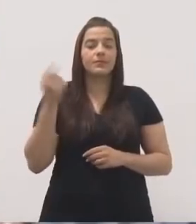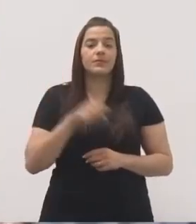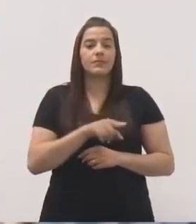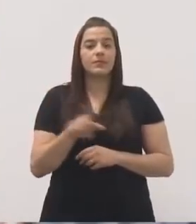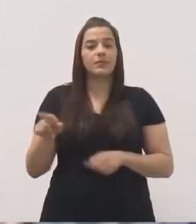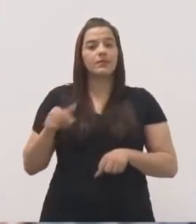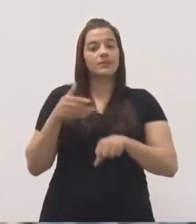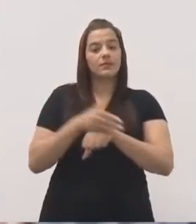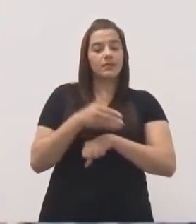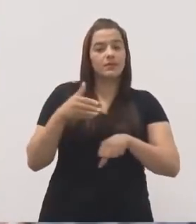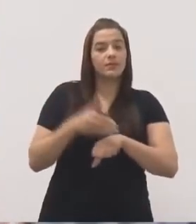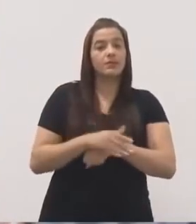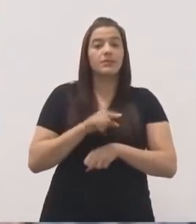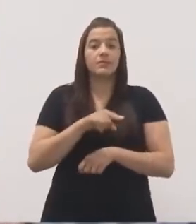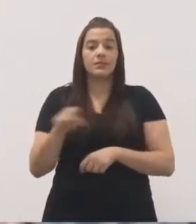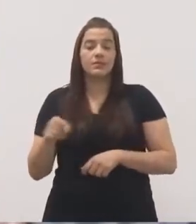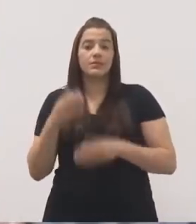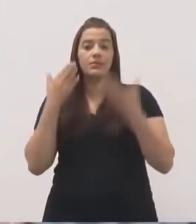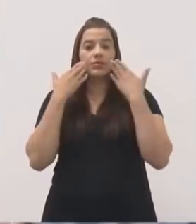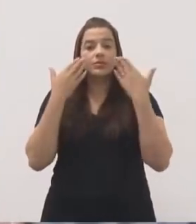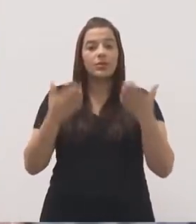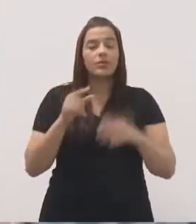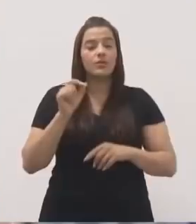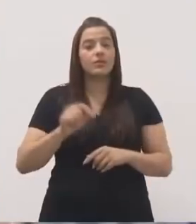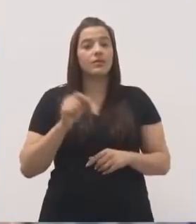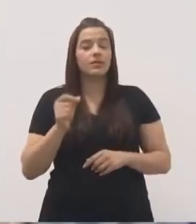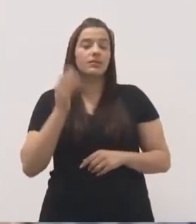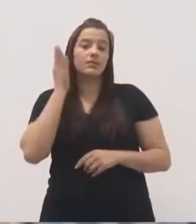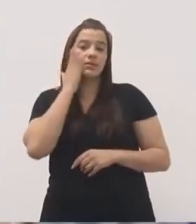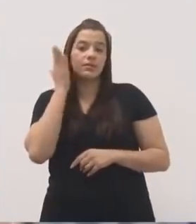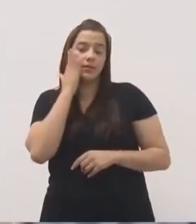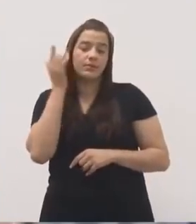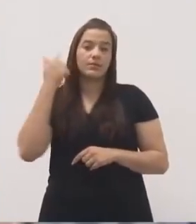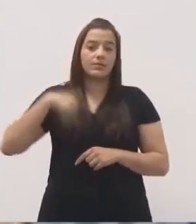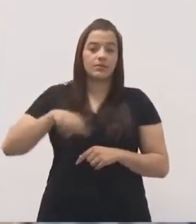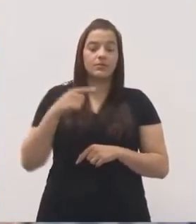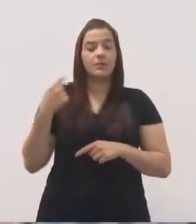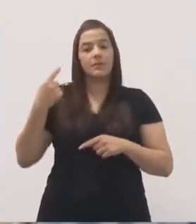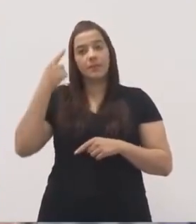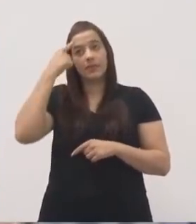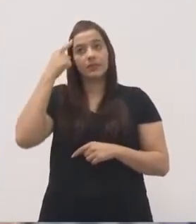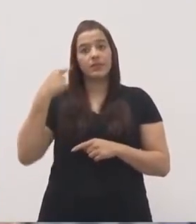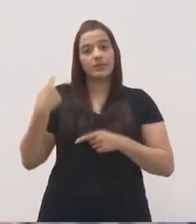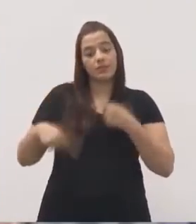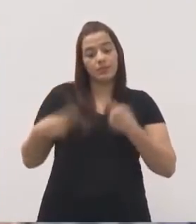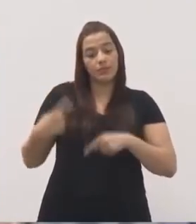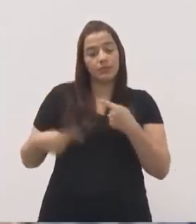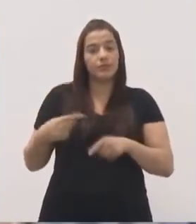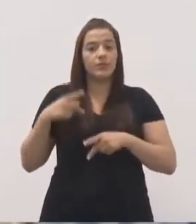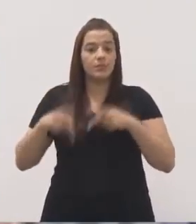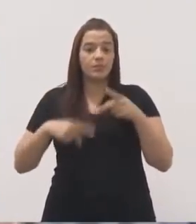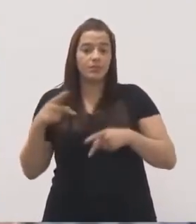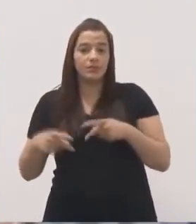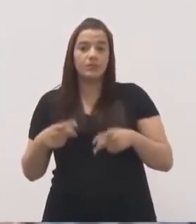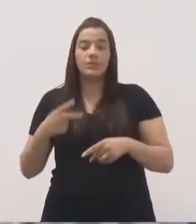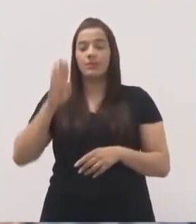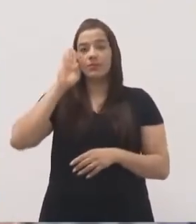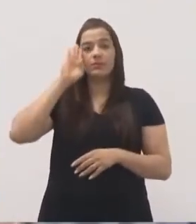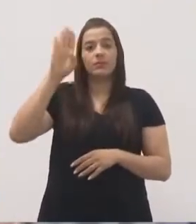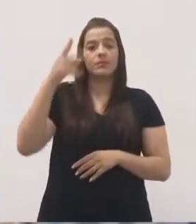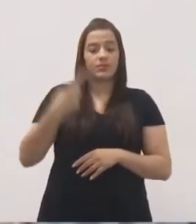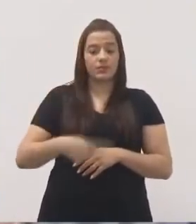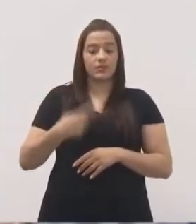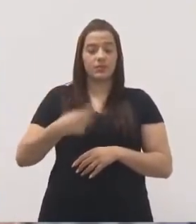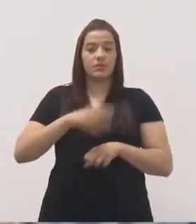o que eles sabem até o momento, para que a gente possa pensar em políticas públicas, principalmente no nosso estado, não é? A